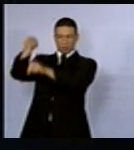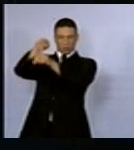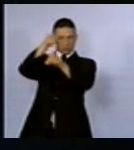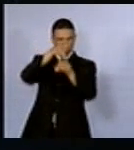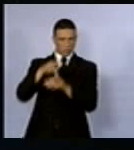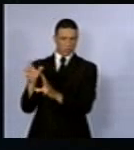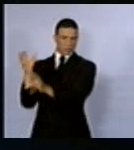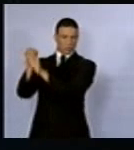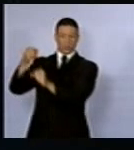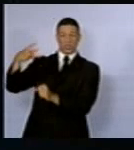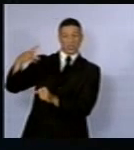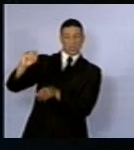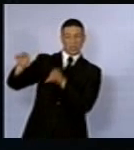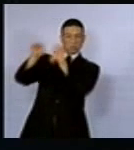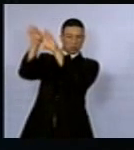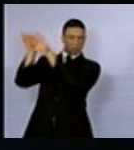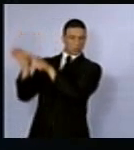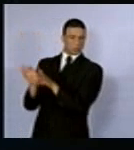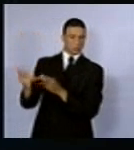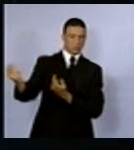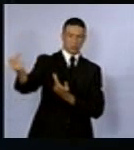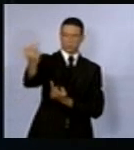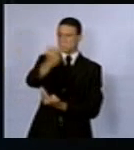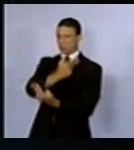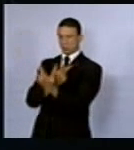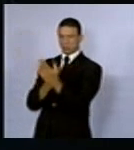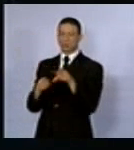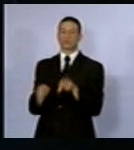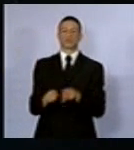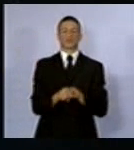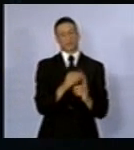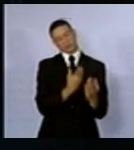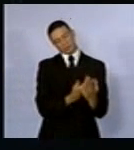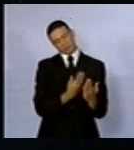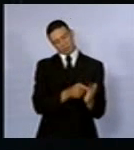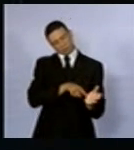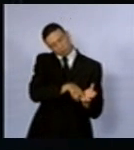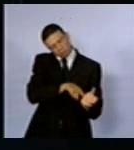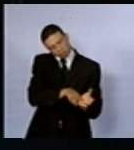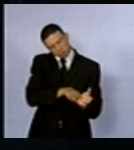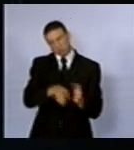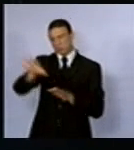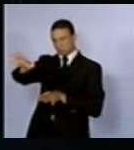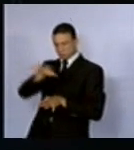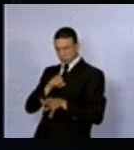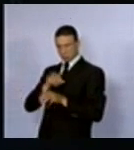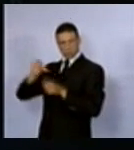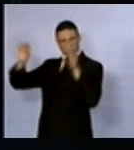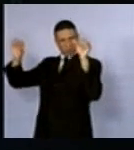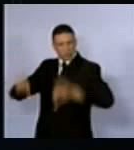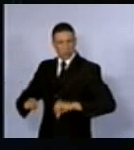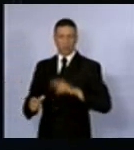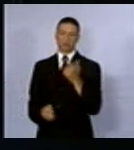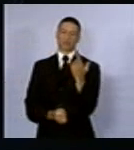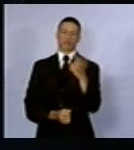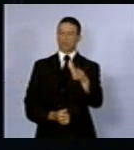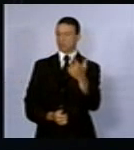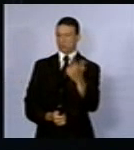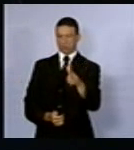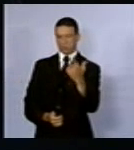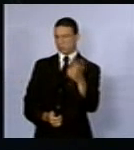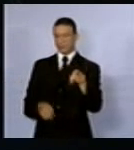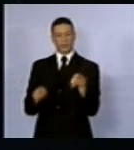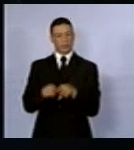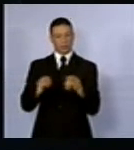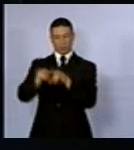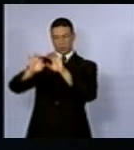ser seguido, que os estudos não reconhecem o nexo causal, a redução no